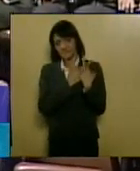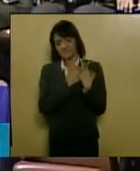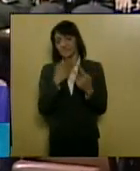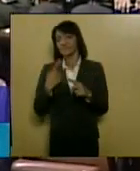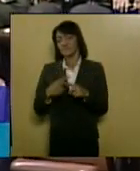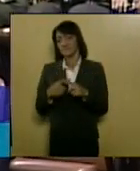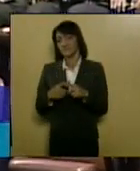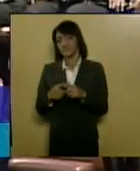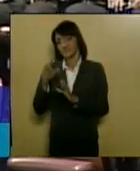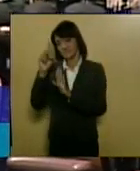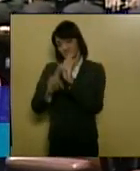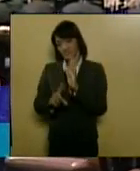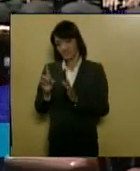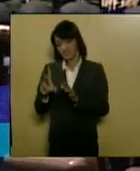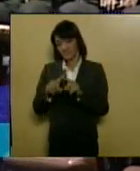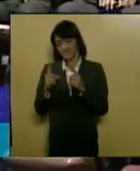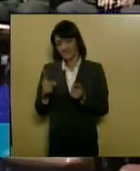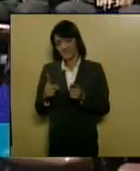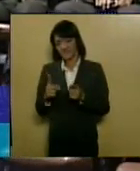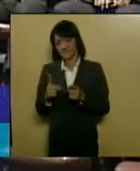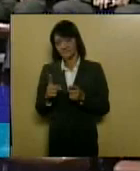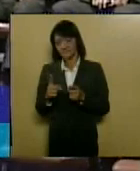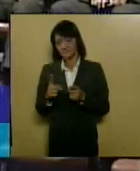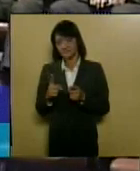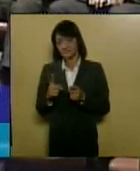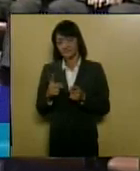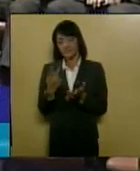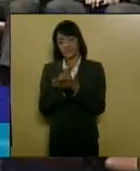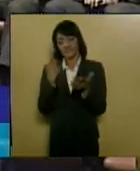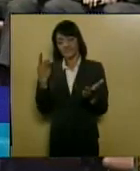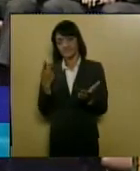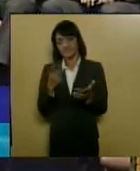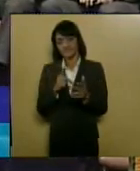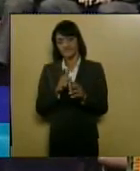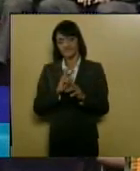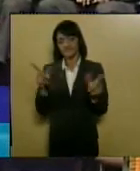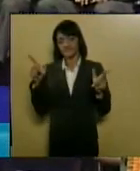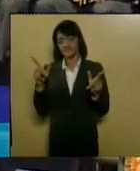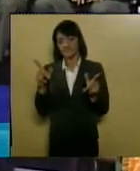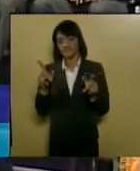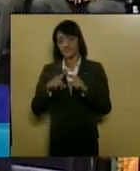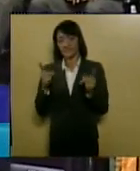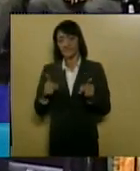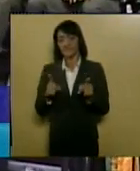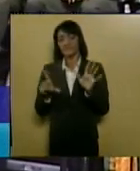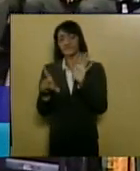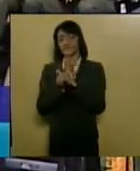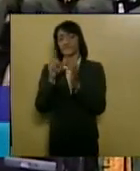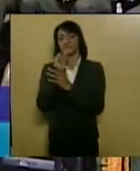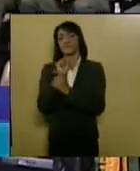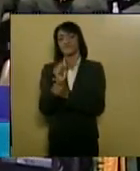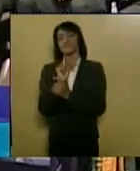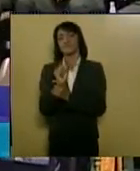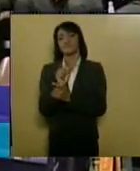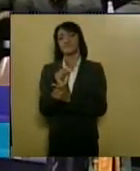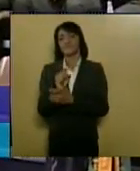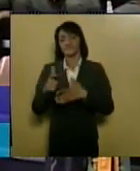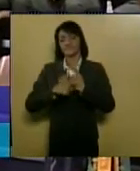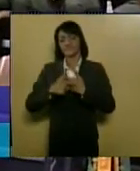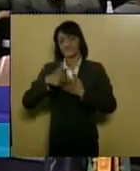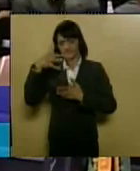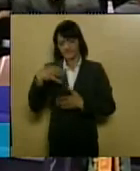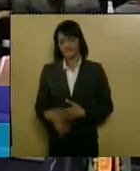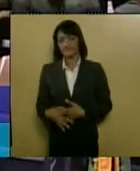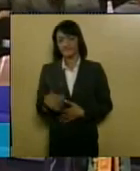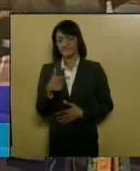só se tem direito, ela tende aí para a anarquia. Então, a garantia da lei e da ordem é o papel, sim, do Exército Brasileiro,